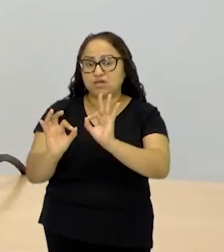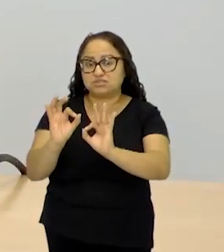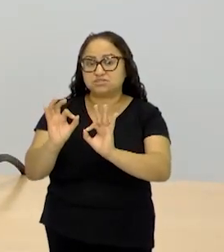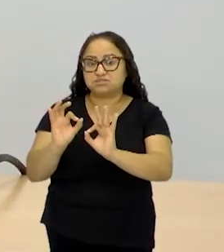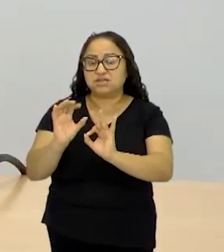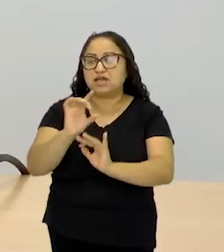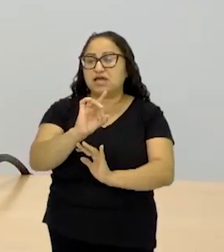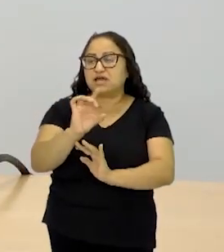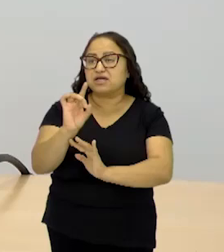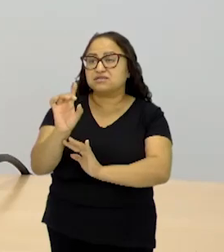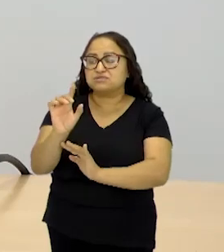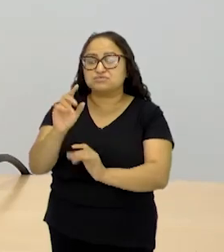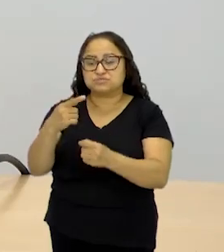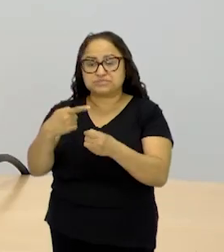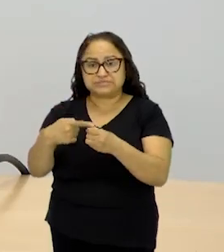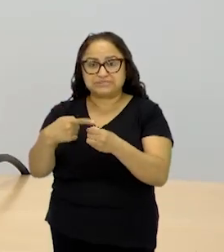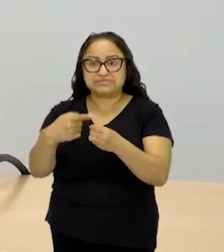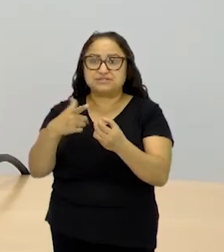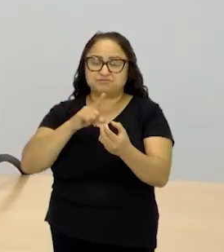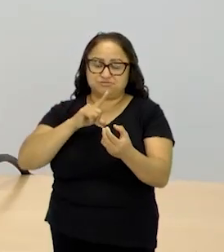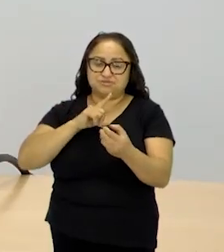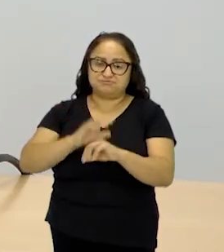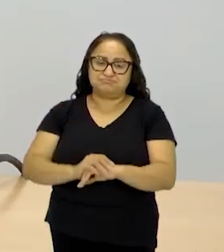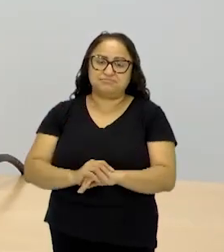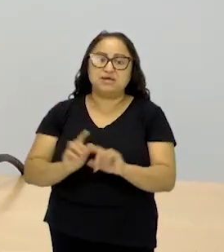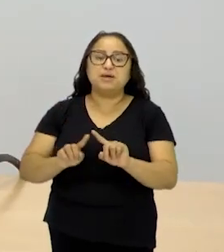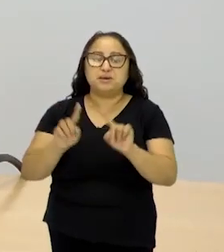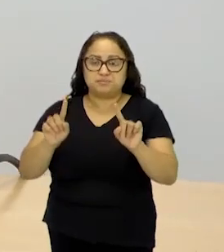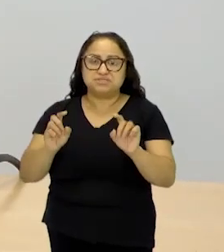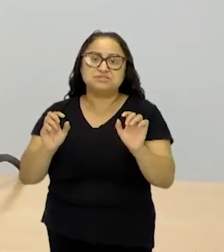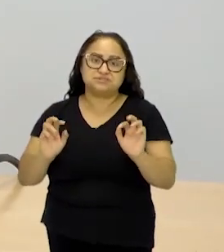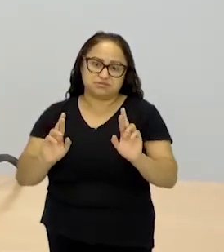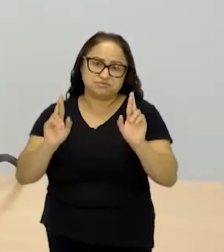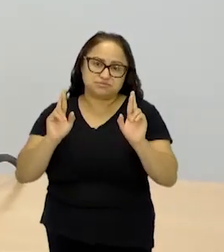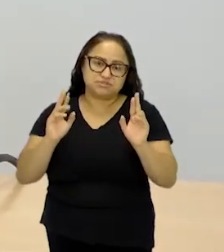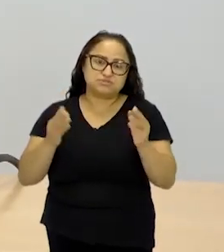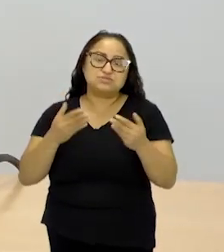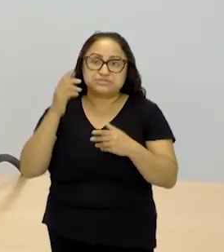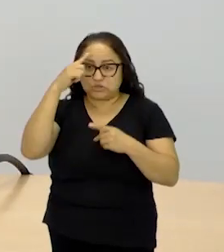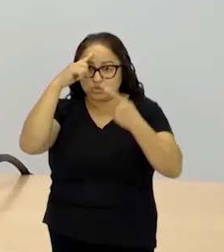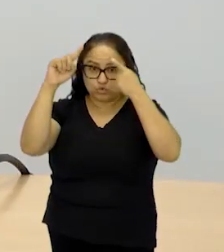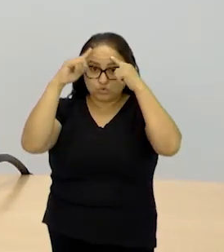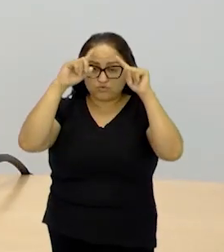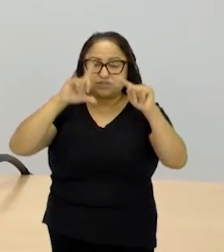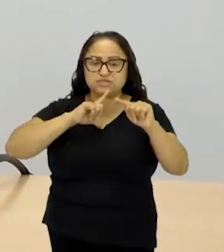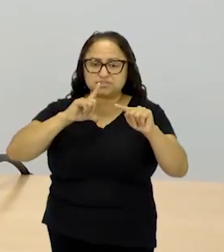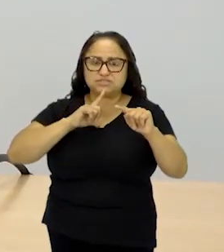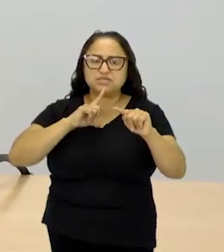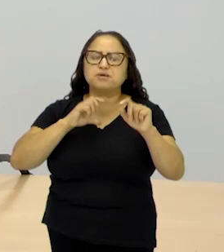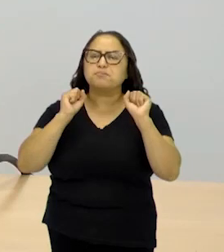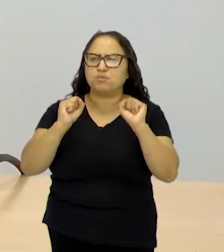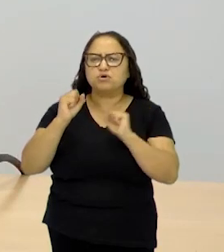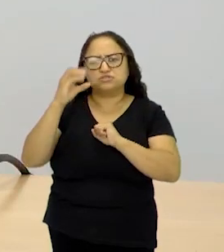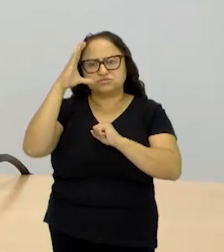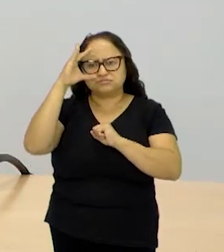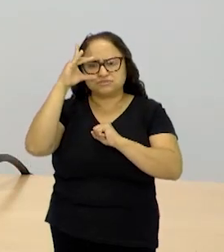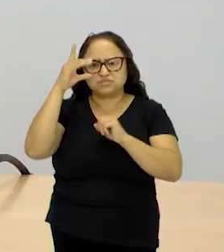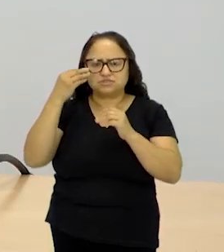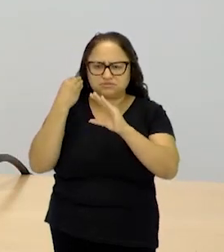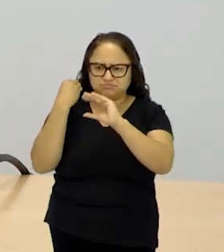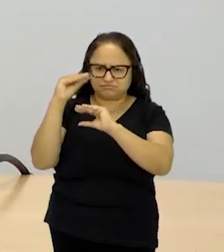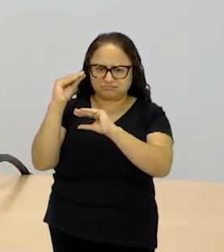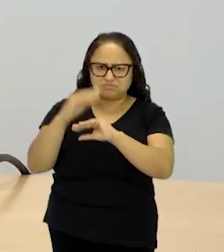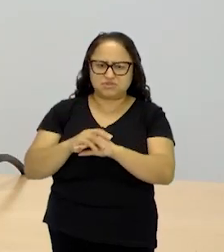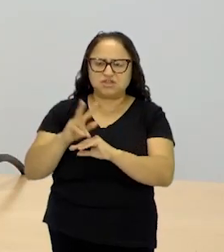cada um de uma cidade aqui. Mas deu tudo certo. Muito obrigada. Se vocês tiverem mais dúvidas, vocês mandem para a gente aí no Instagram.